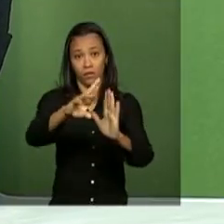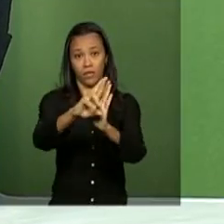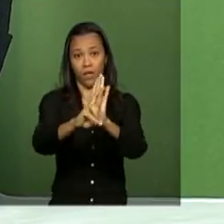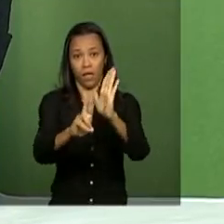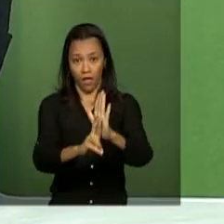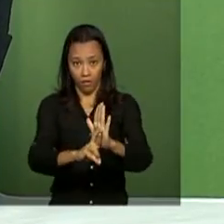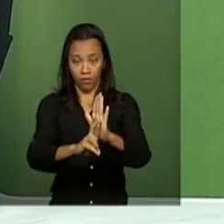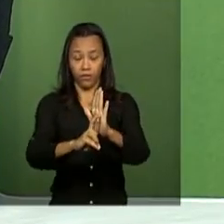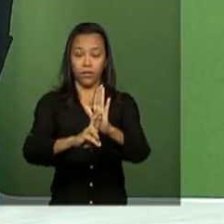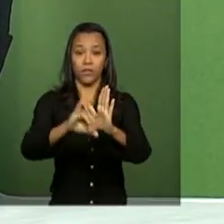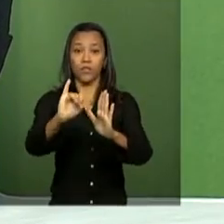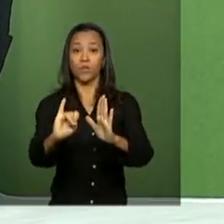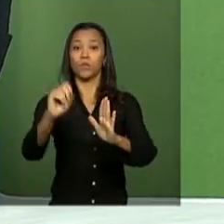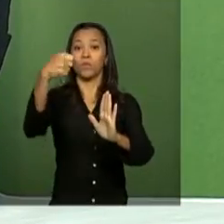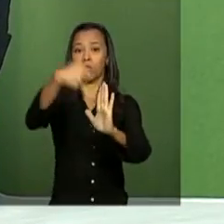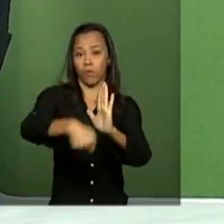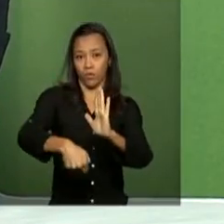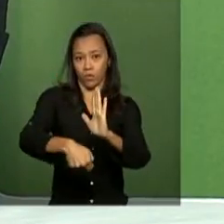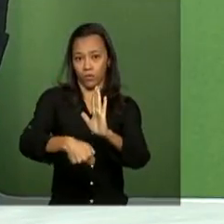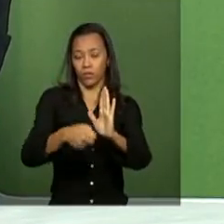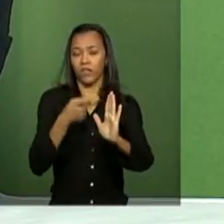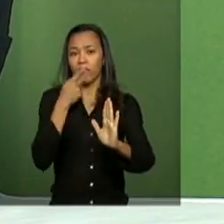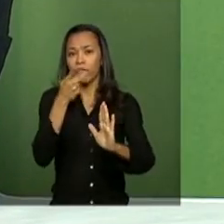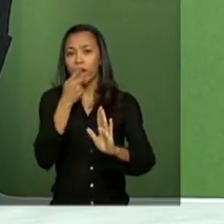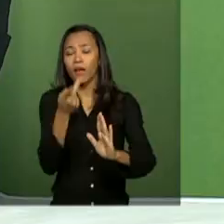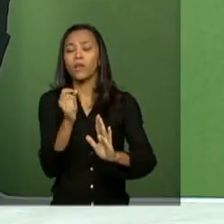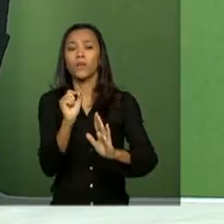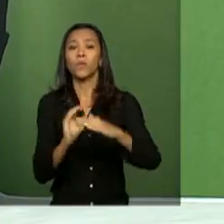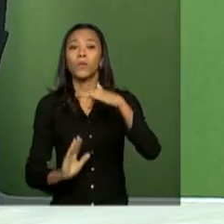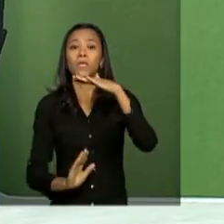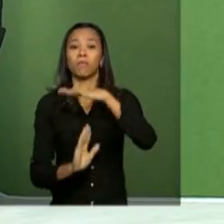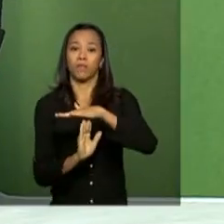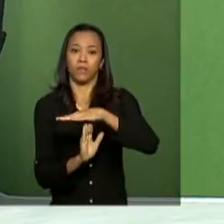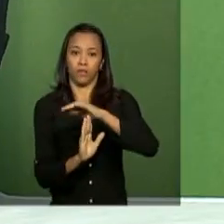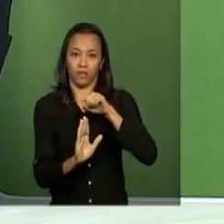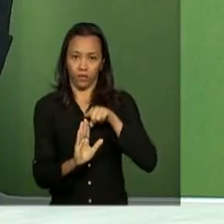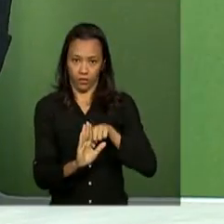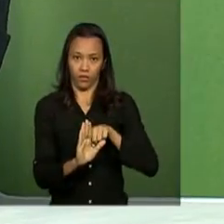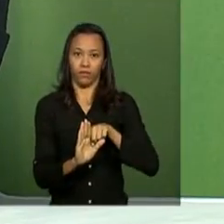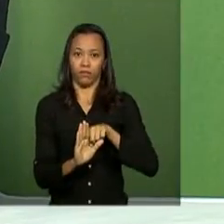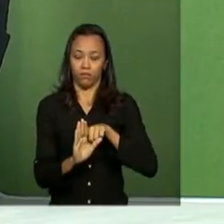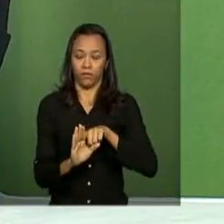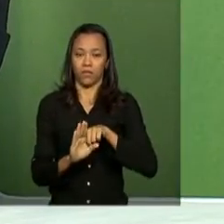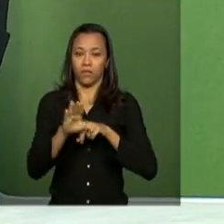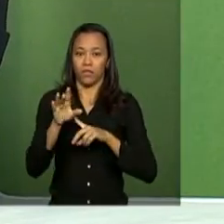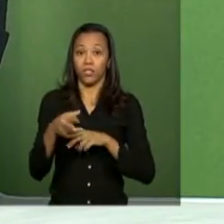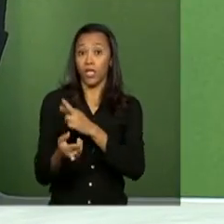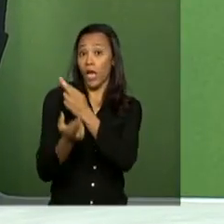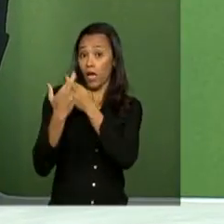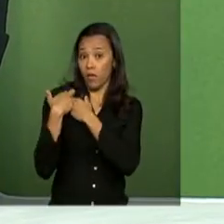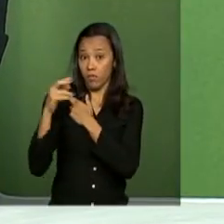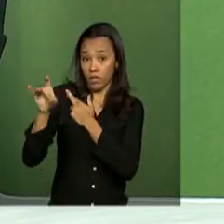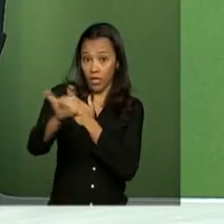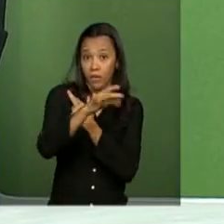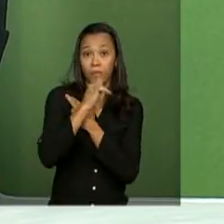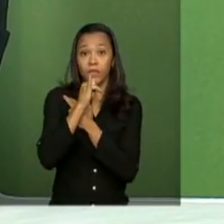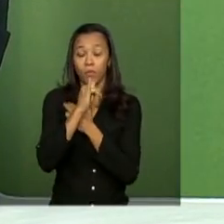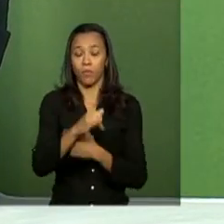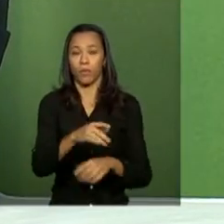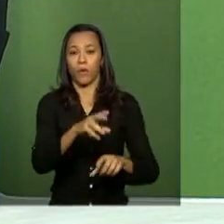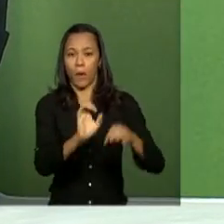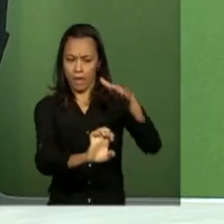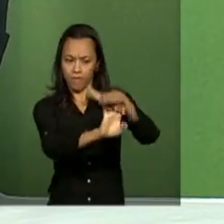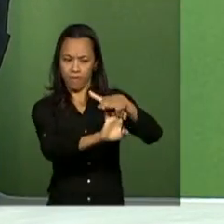tributário nacional ele estabelece os limites estabelece o limite de responsabilidade o débito que essa empresa tem